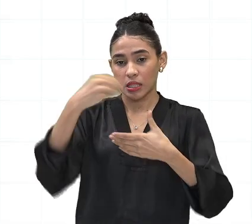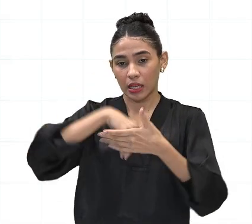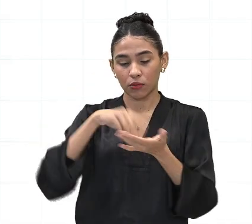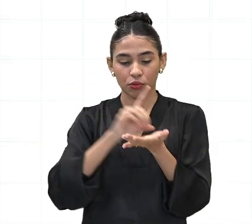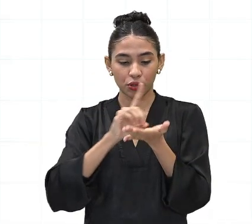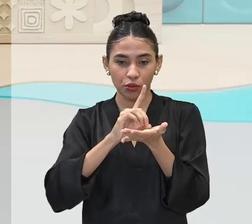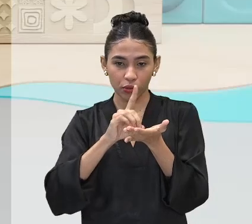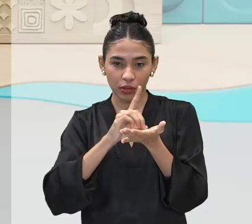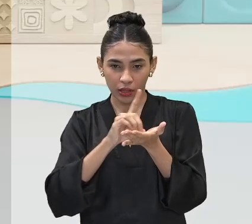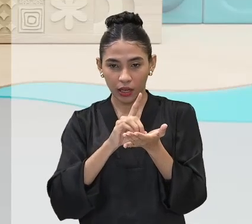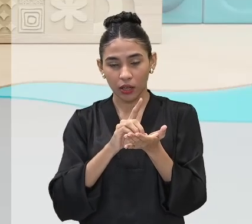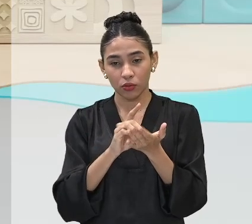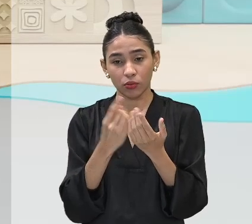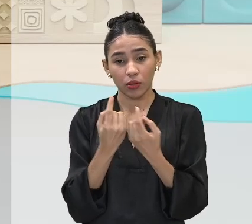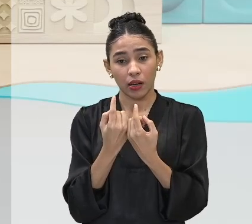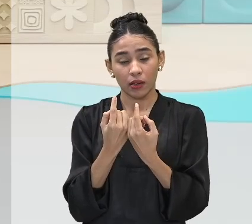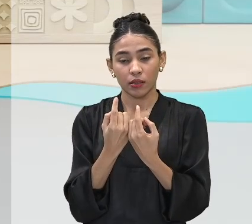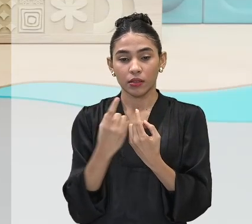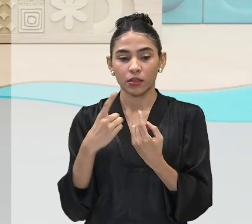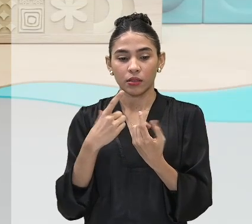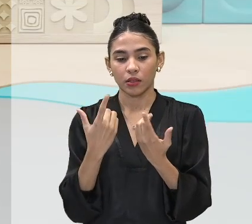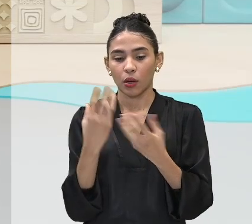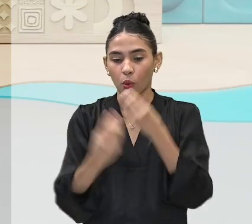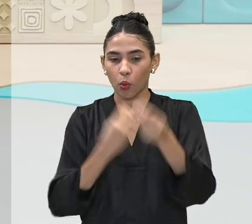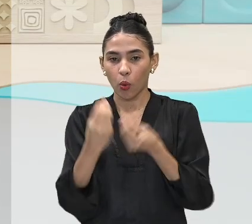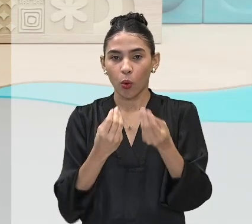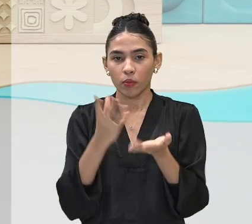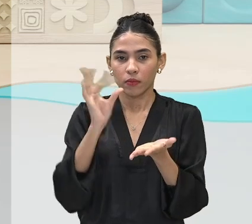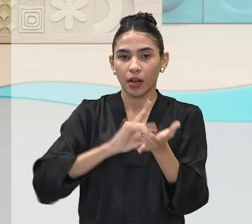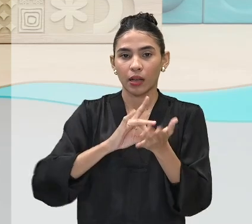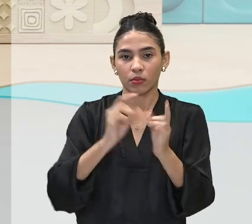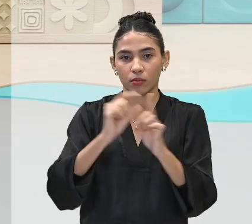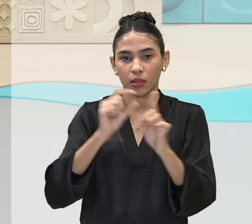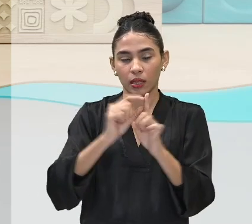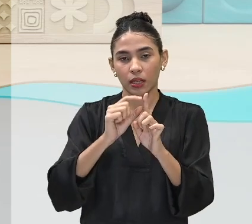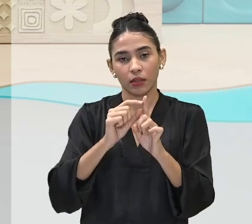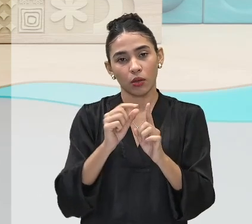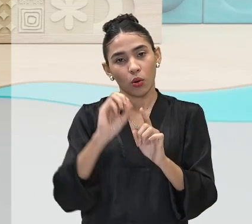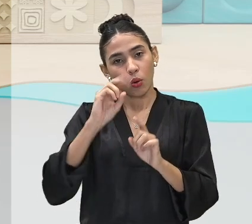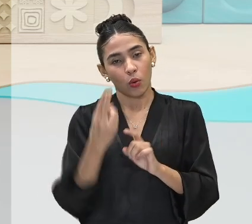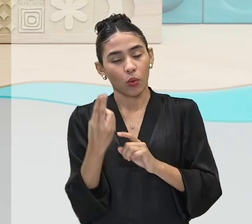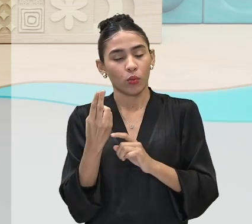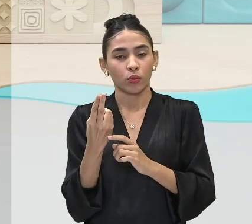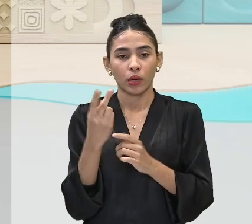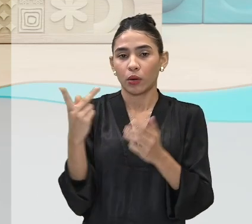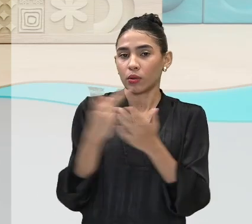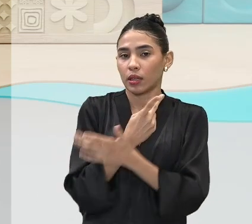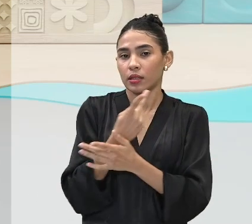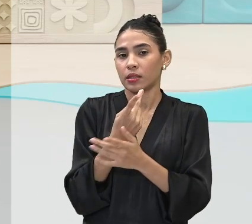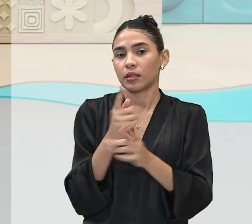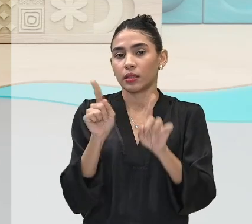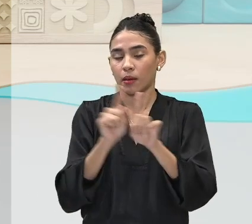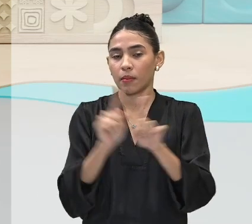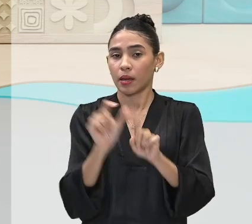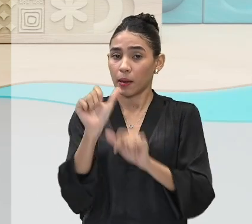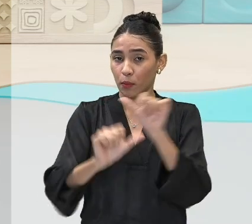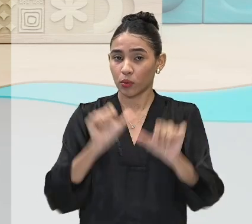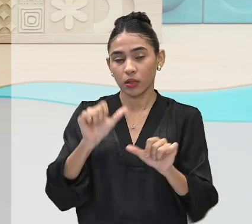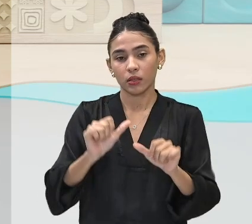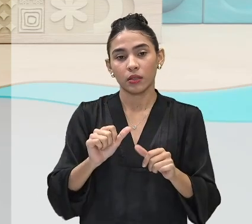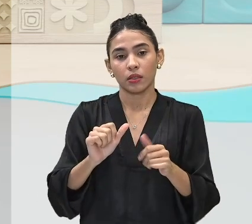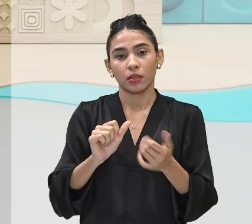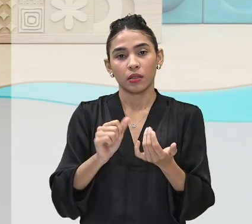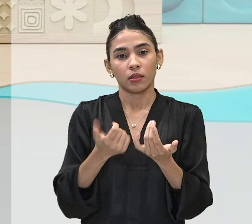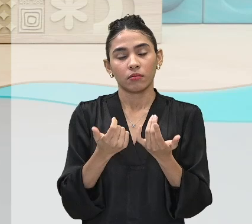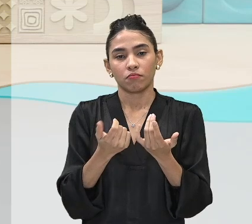como elas eram escritas no seu original, outras podem acontecer de terem essa modificação. E é uma quantidade